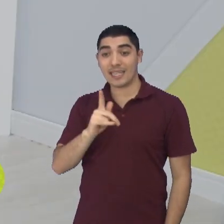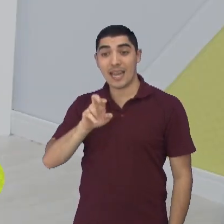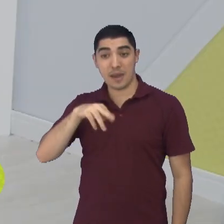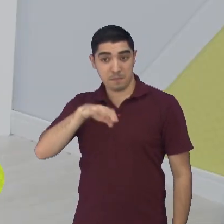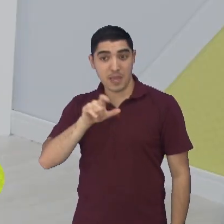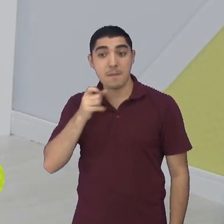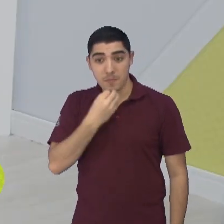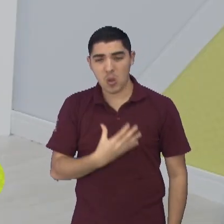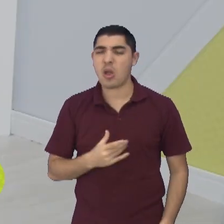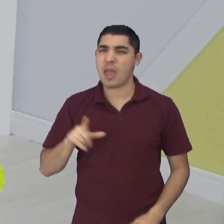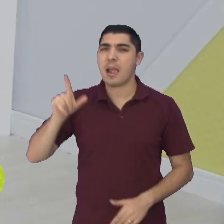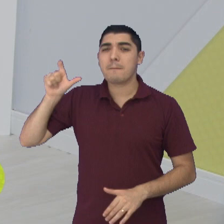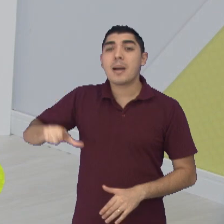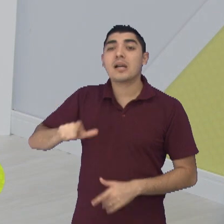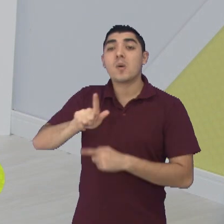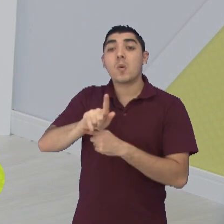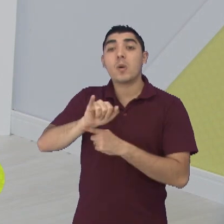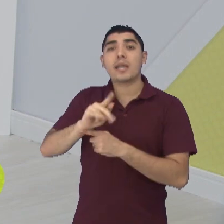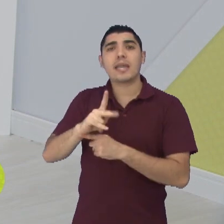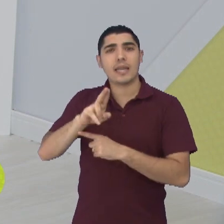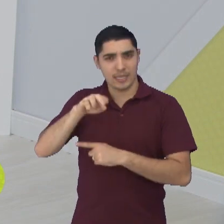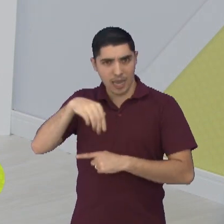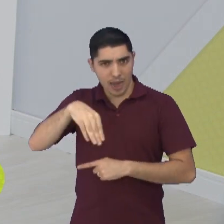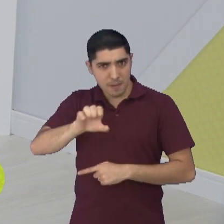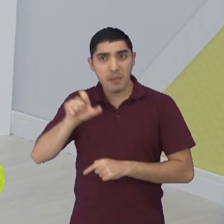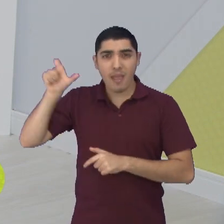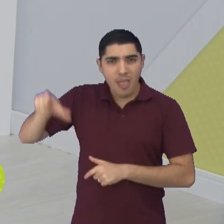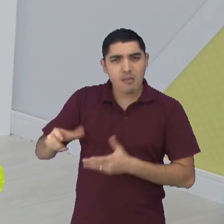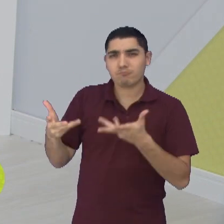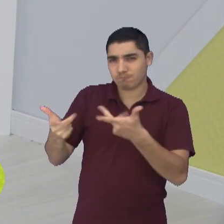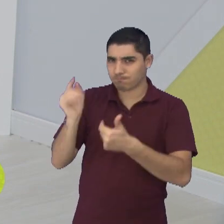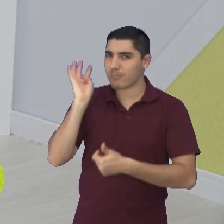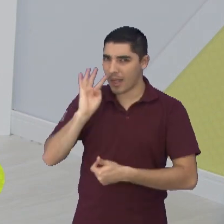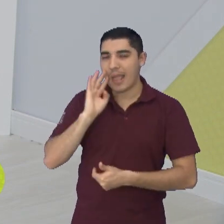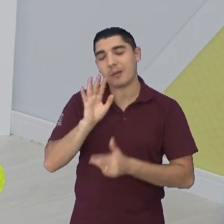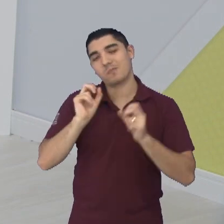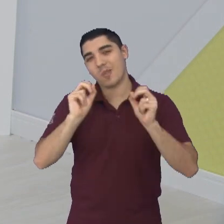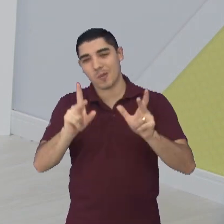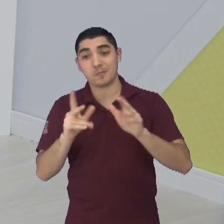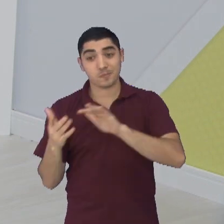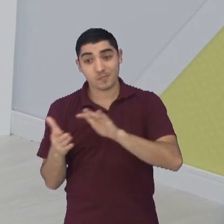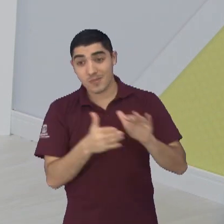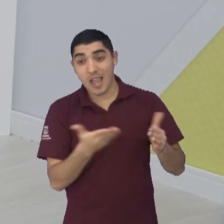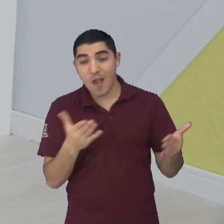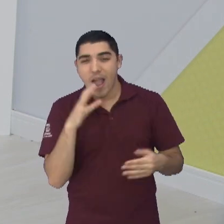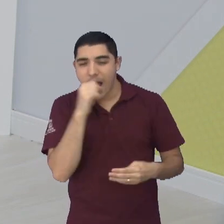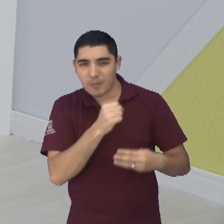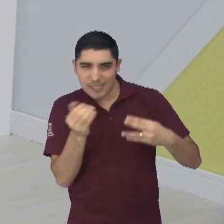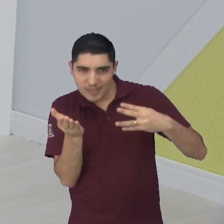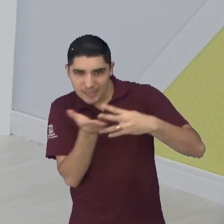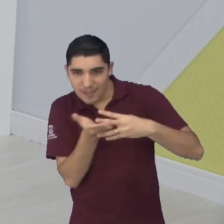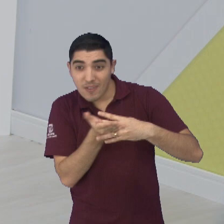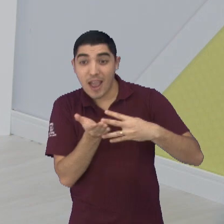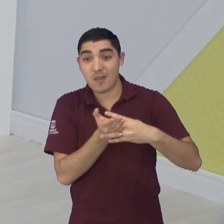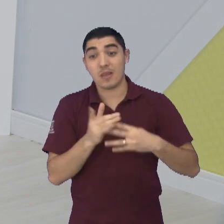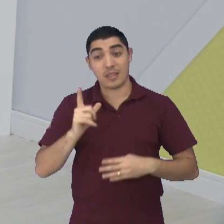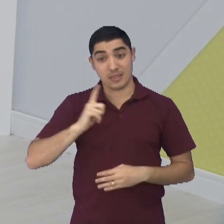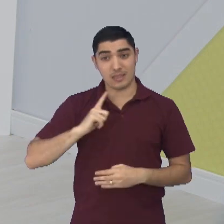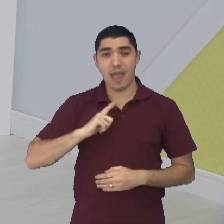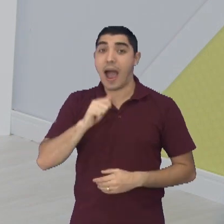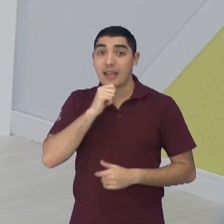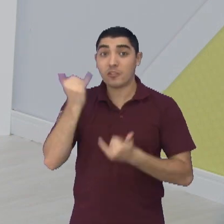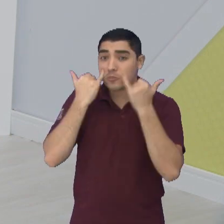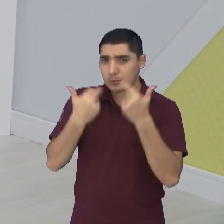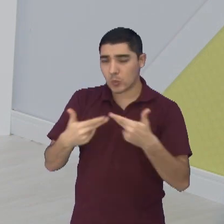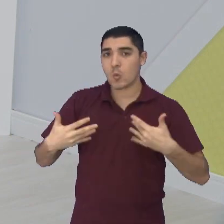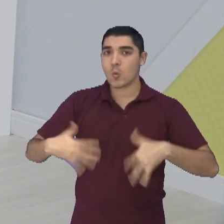tenta, mas é o Guilherme que vai lá e dá resultado. Guilherme, que aliás é gente boa pra danar. Mas, Brunão, vamos pro rápido intervalo, que tem muita coisa hoje na Hora do Esporte, senão não dá